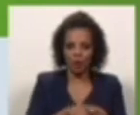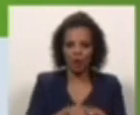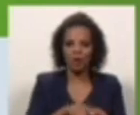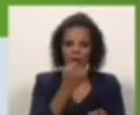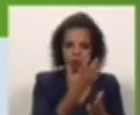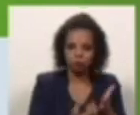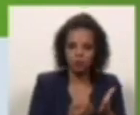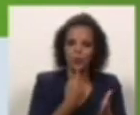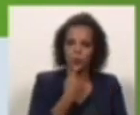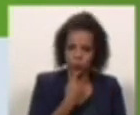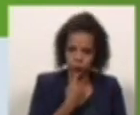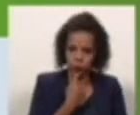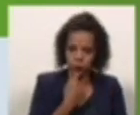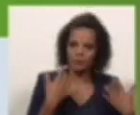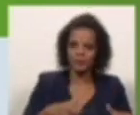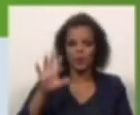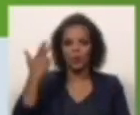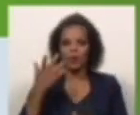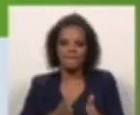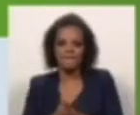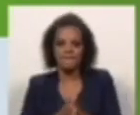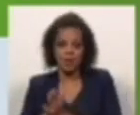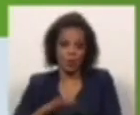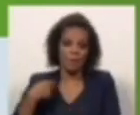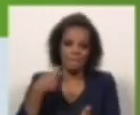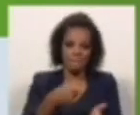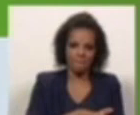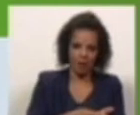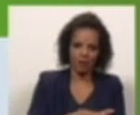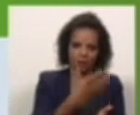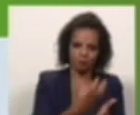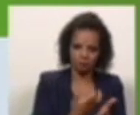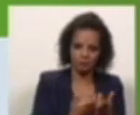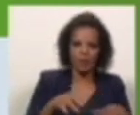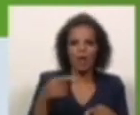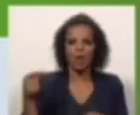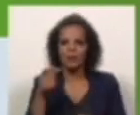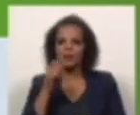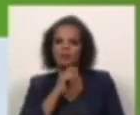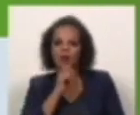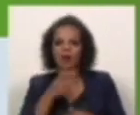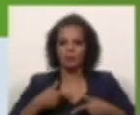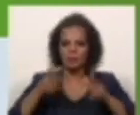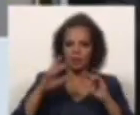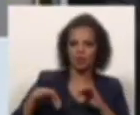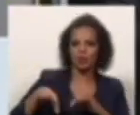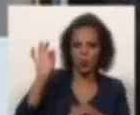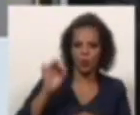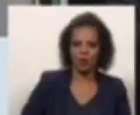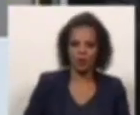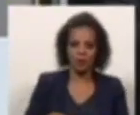usufruírem dos benefícios da carga fiscal que pagam devem no mínimo ter liberdade de escolha devem escolher